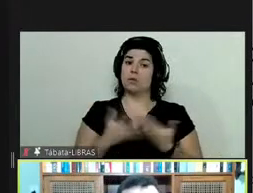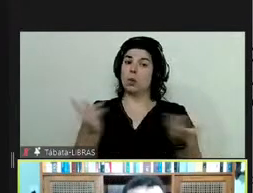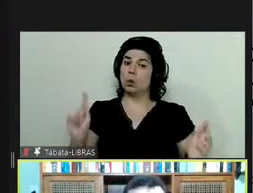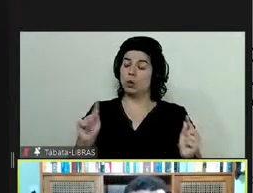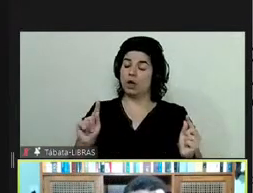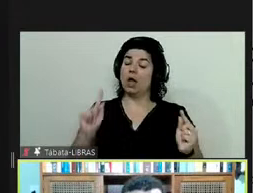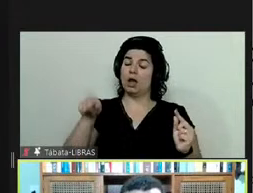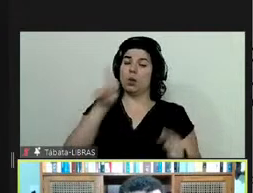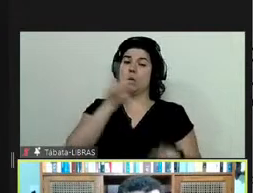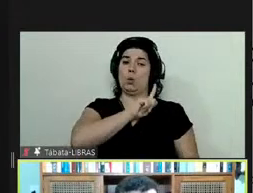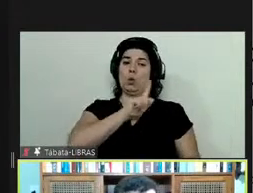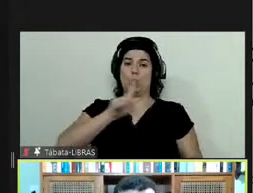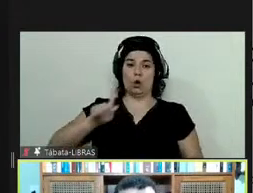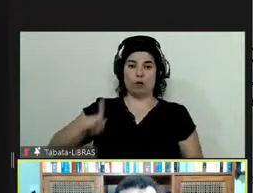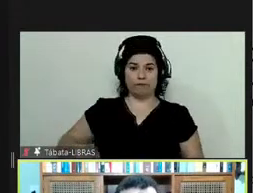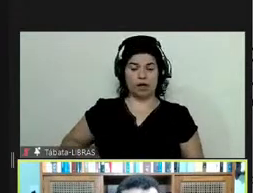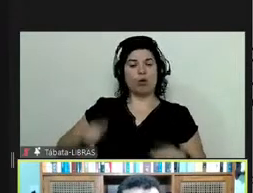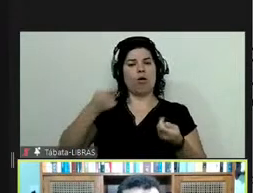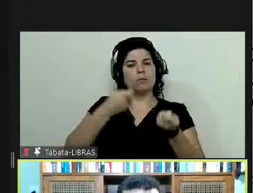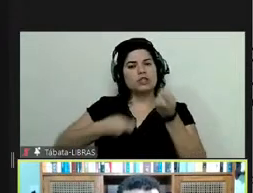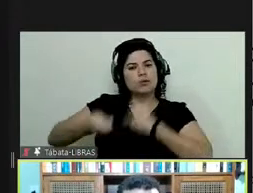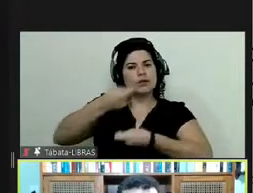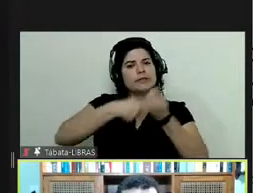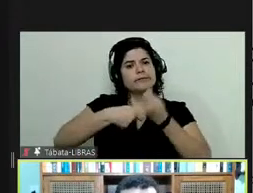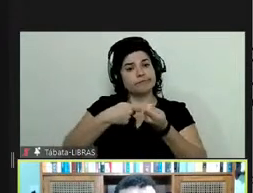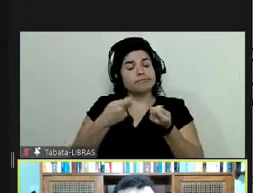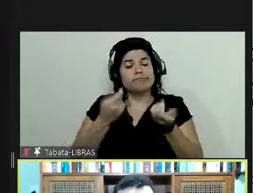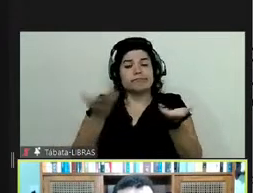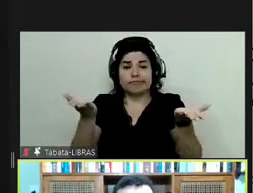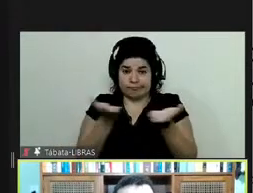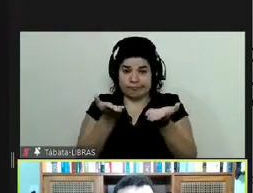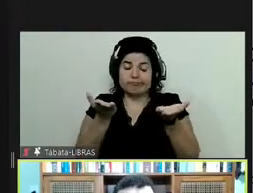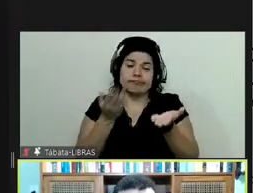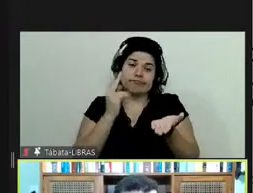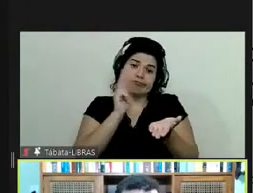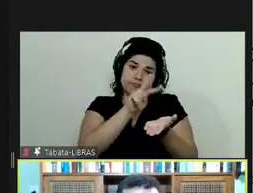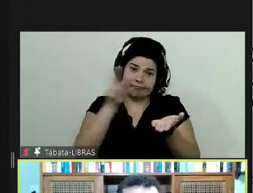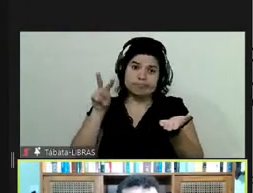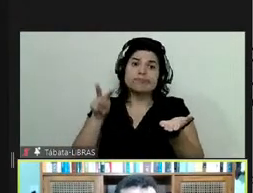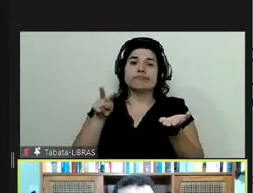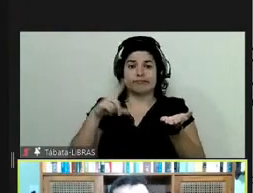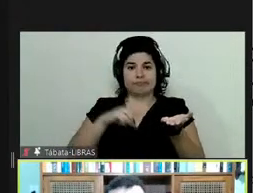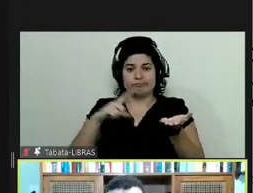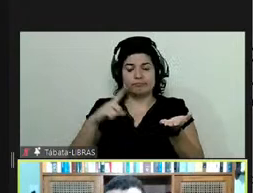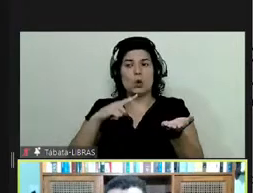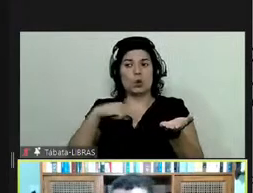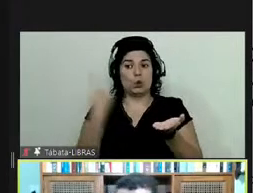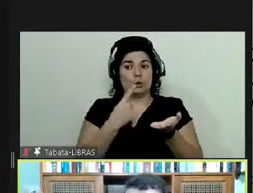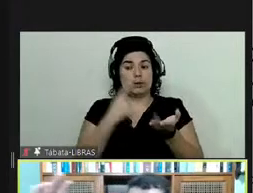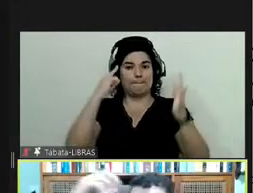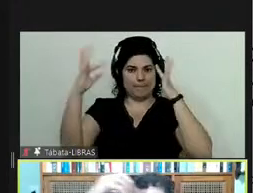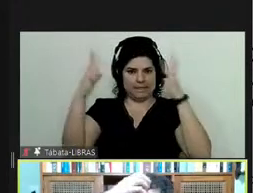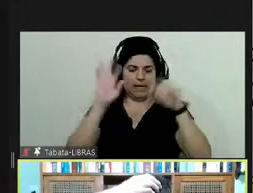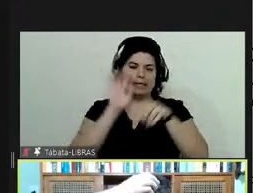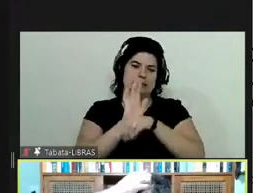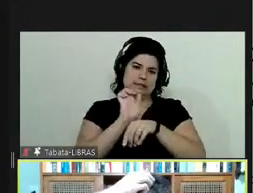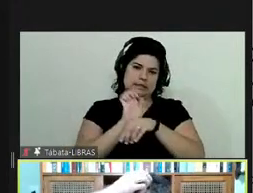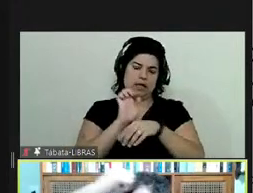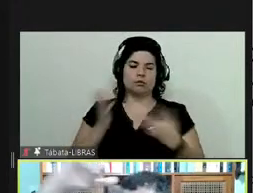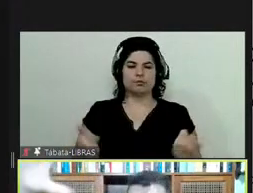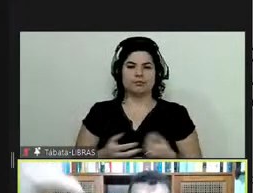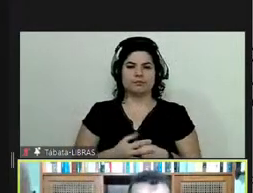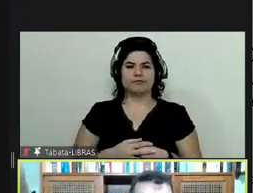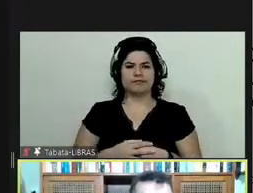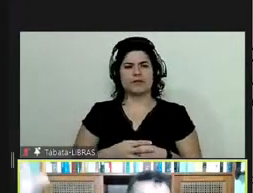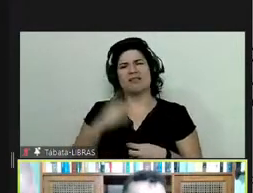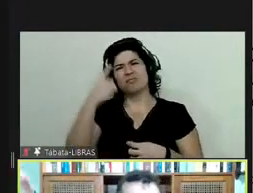de governo como um aparato administrativo que a comumente como nós interpretamos como nós vemos como Nós pensamos o Estado então quando a gente vídeo fala assim ah